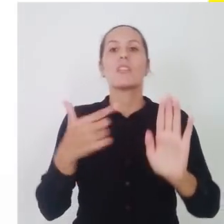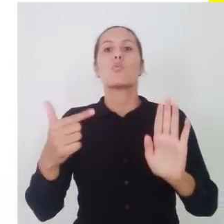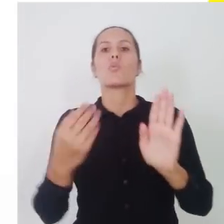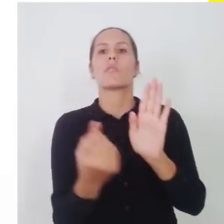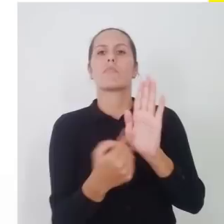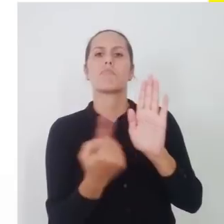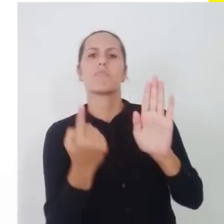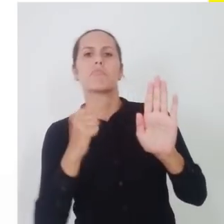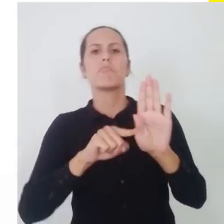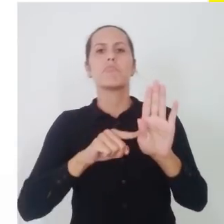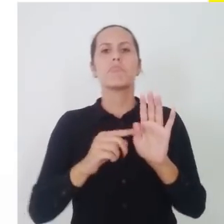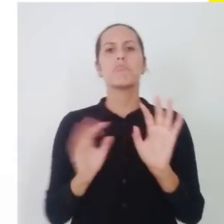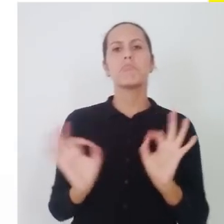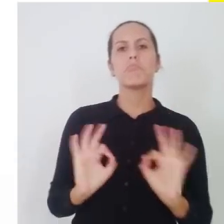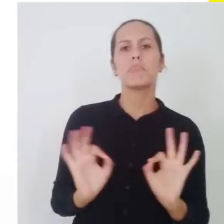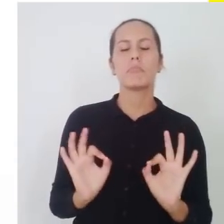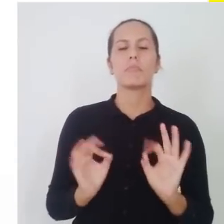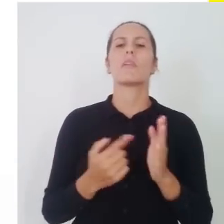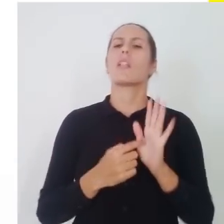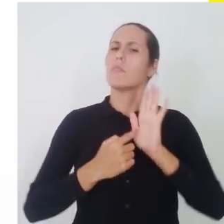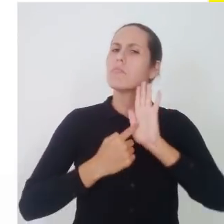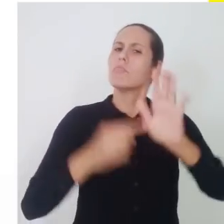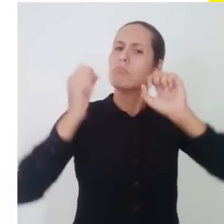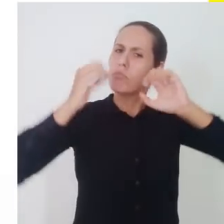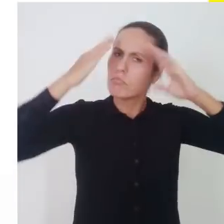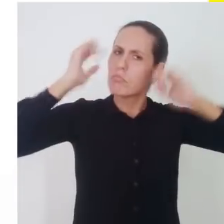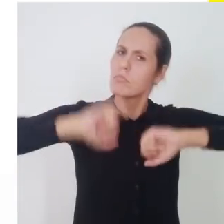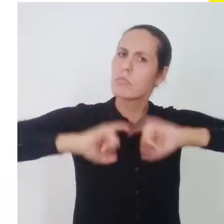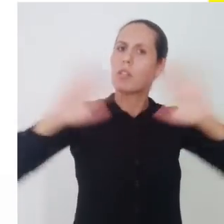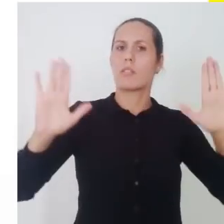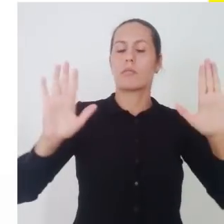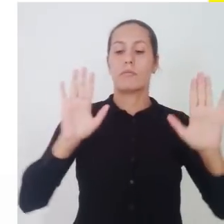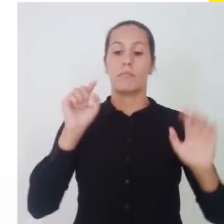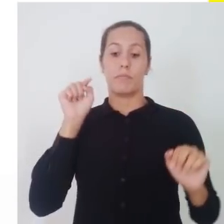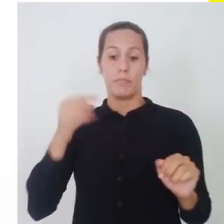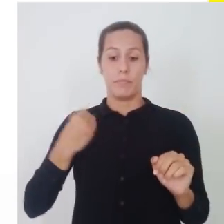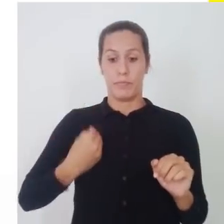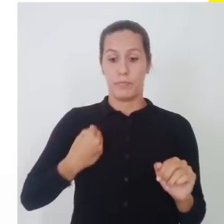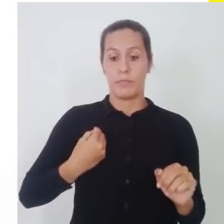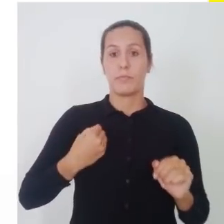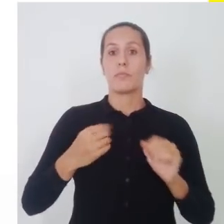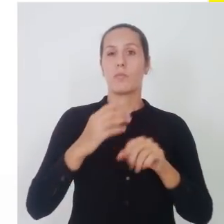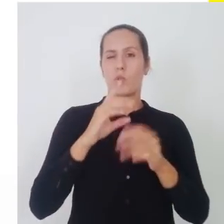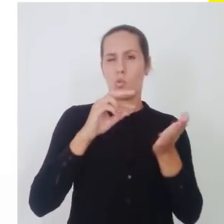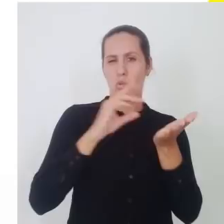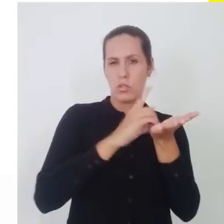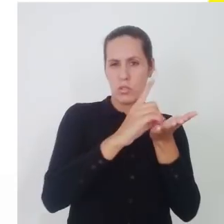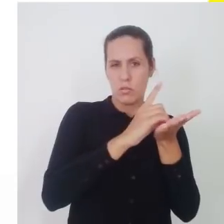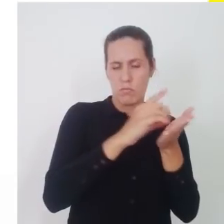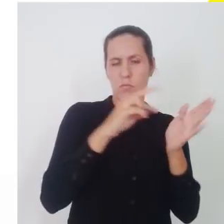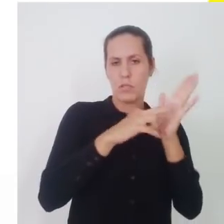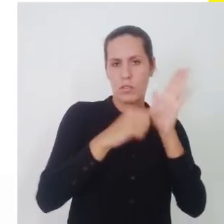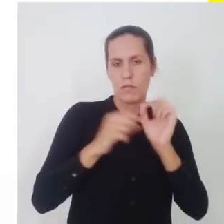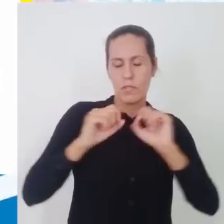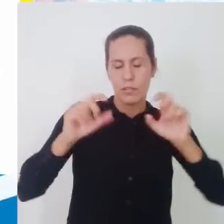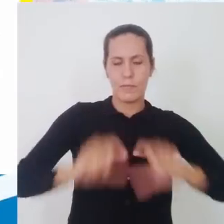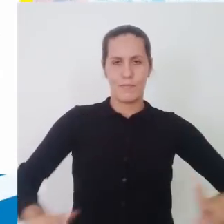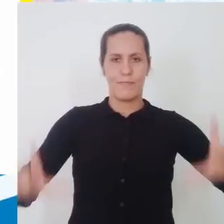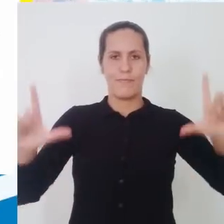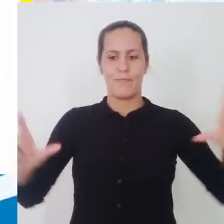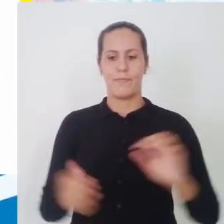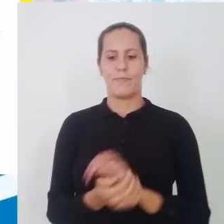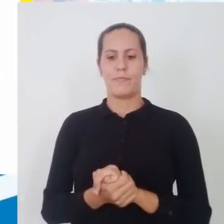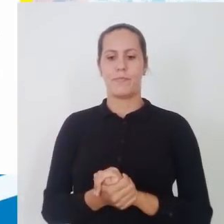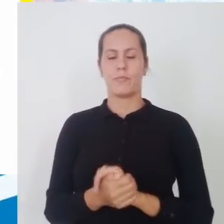Explícito é aquilo que é claro, explicado sem ambiguidade, é aquilo que não tem reservas ou restrições na expressão.